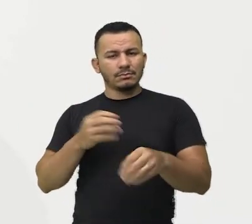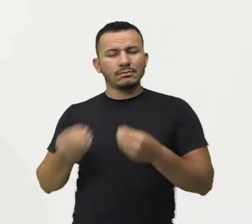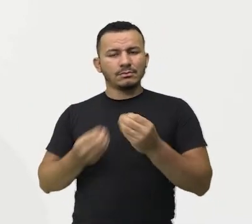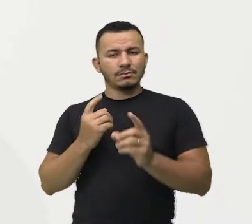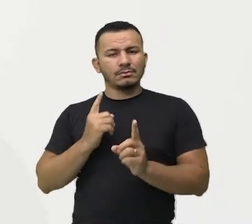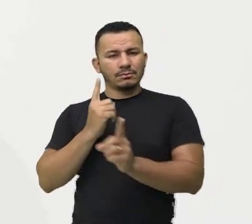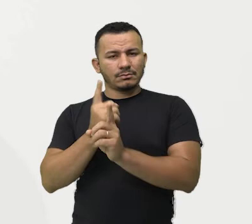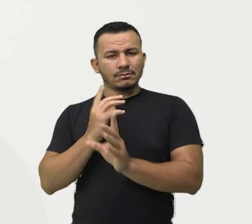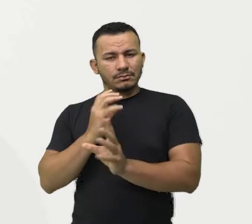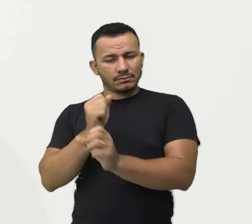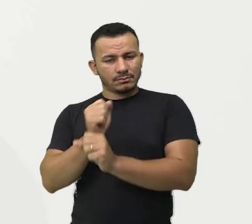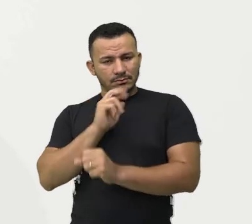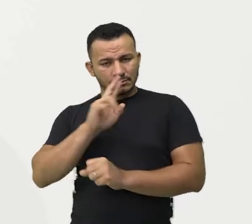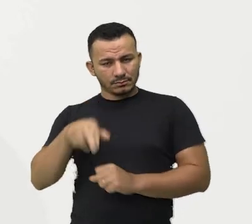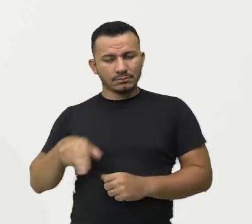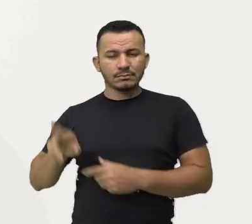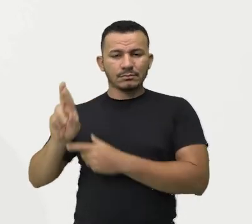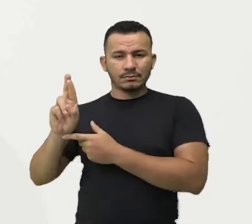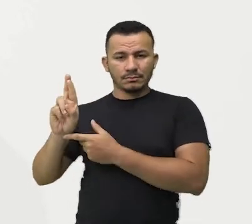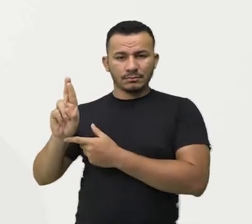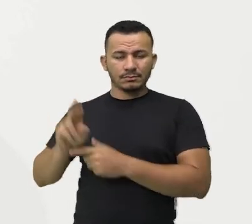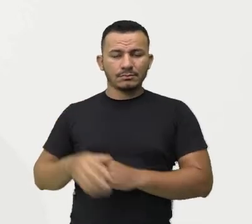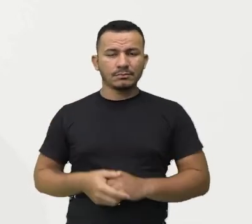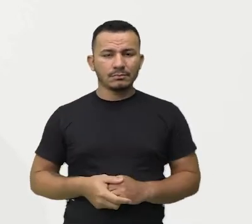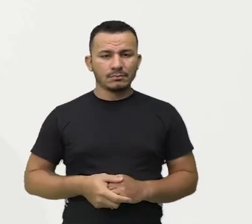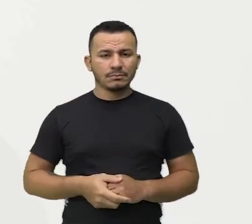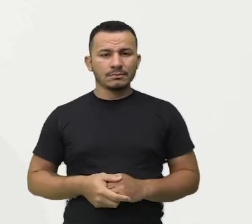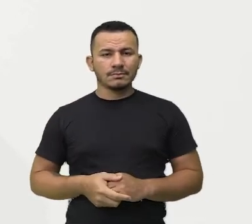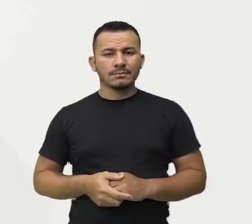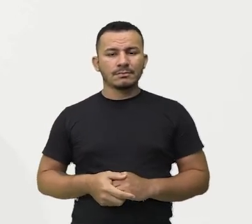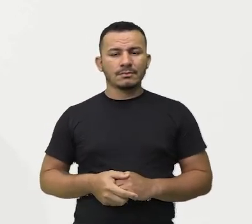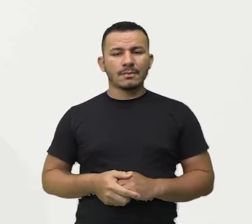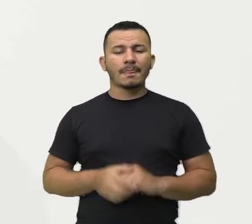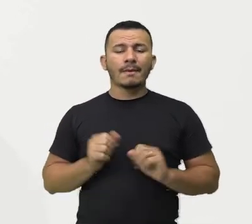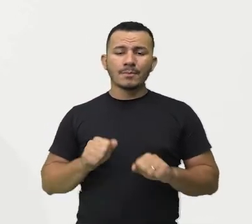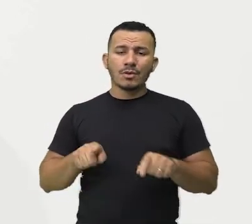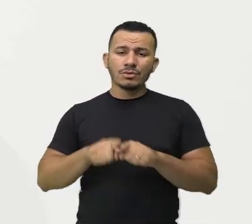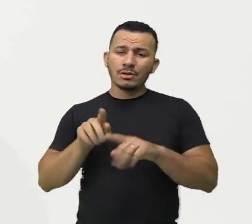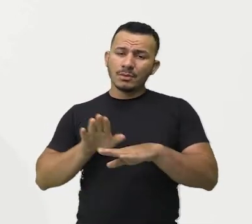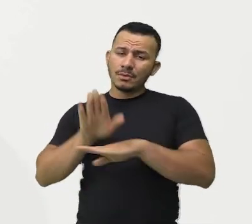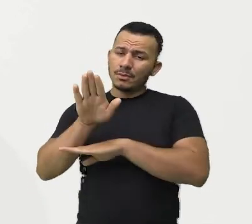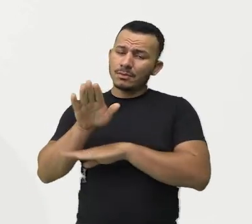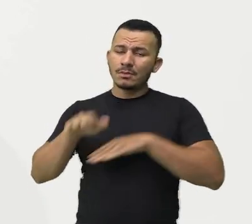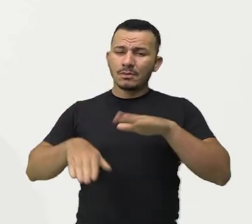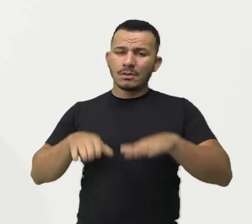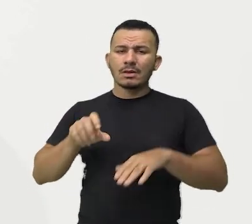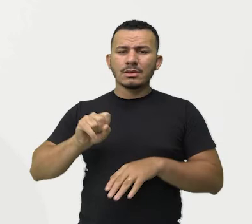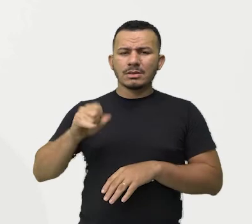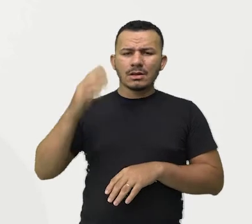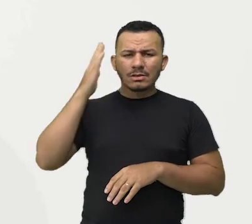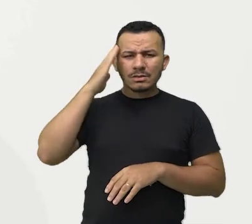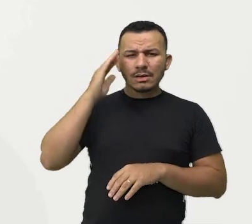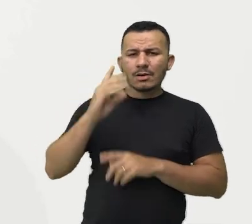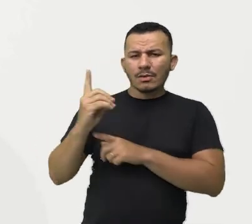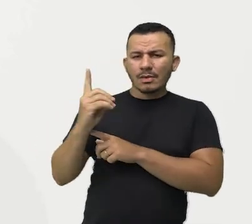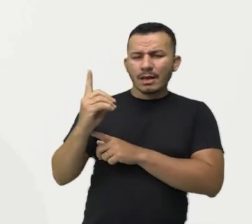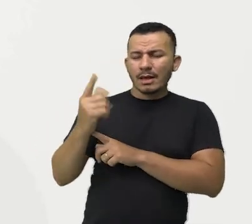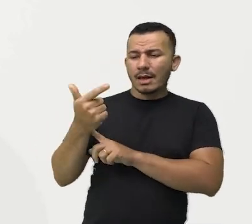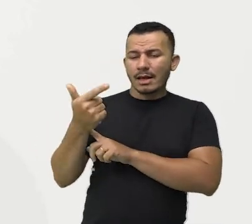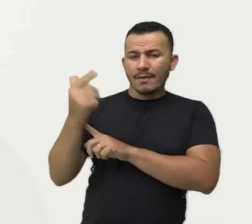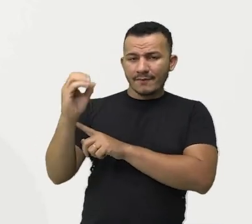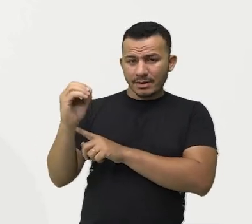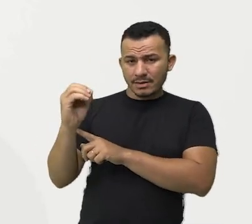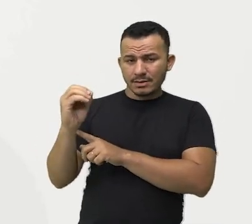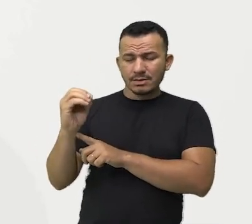a passo de como chegar no valor do raio, tá bom? Mas você pode já dar um salto bem aqui, ó. Se eu sei que